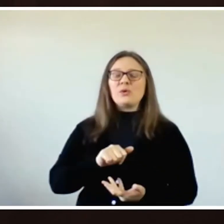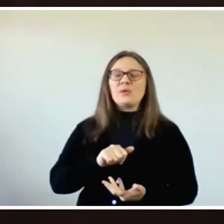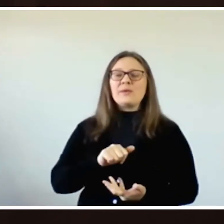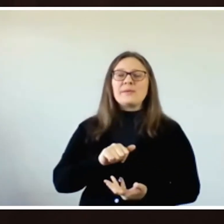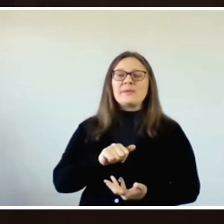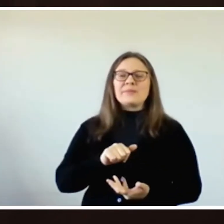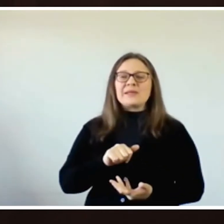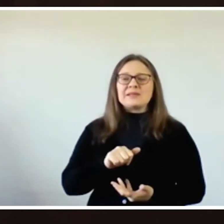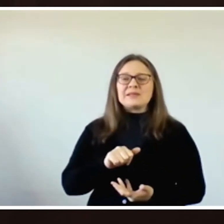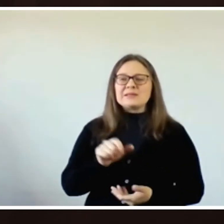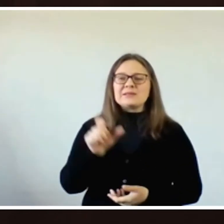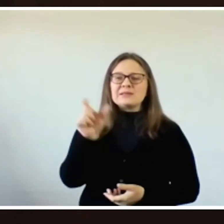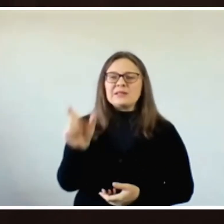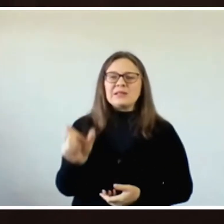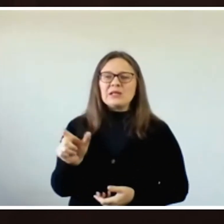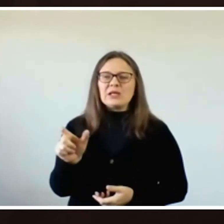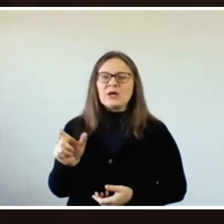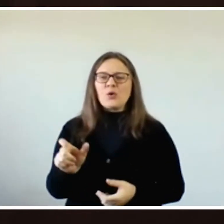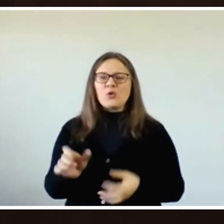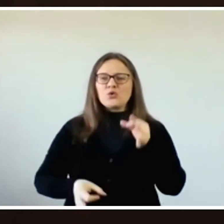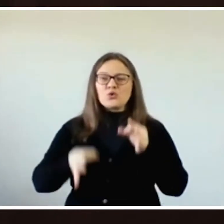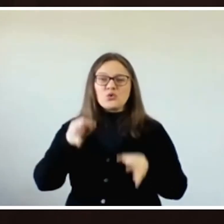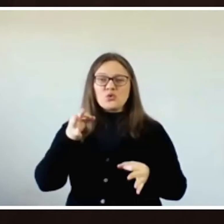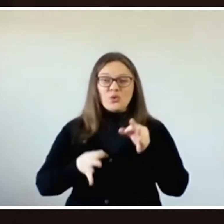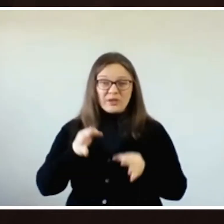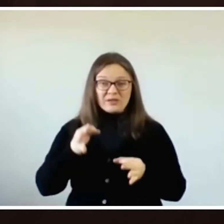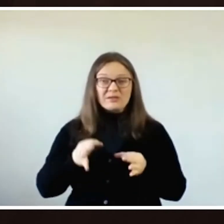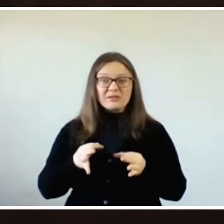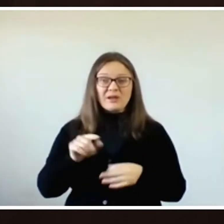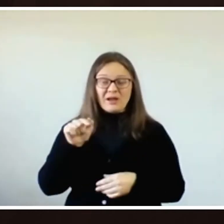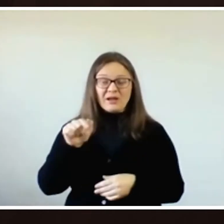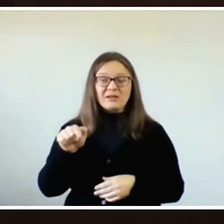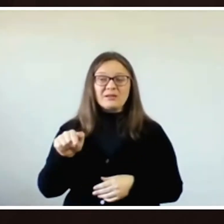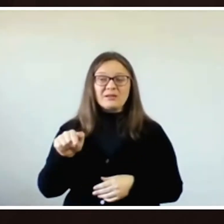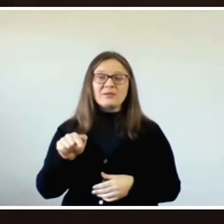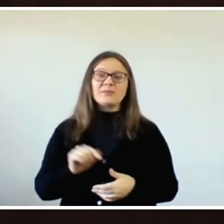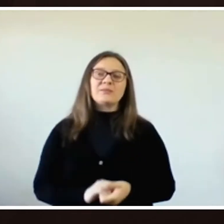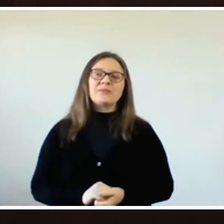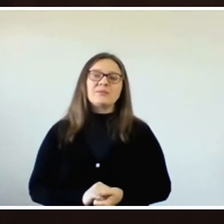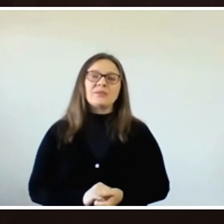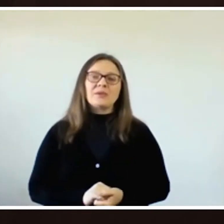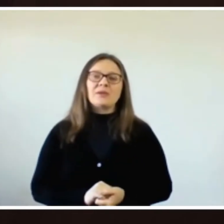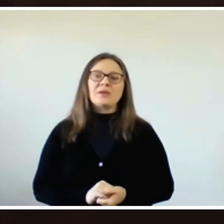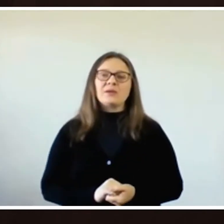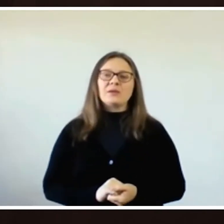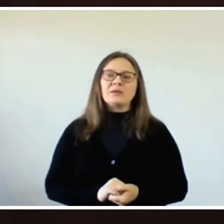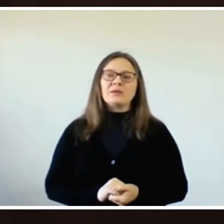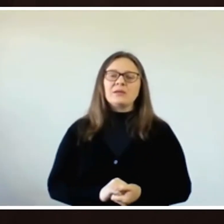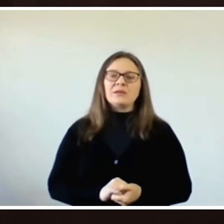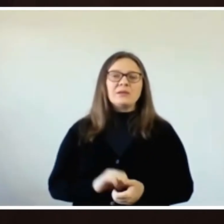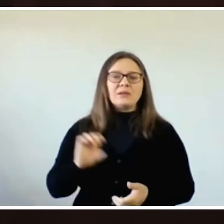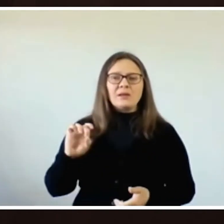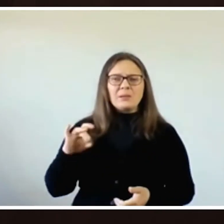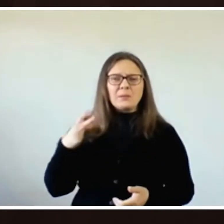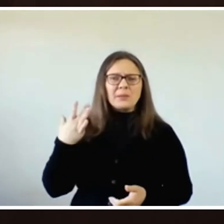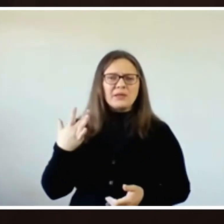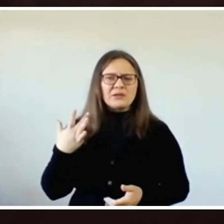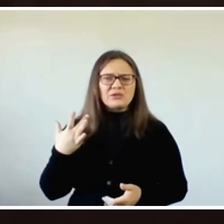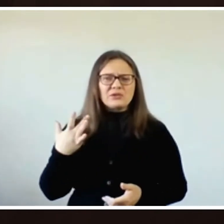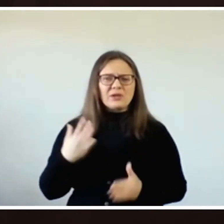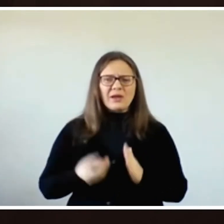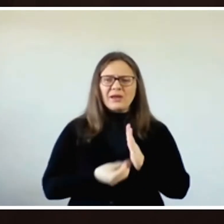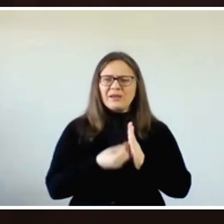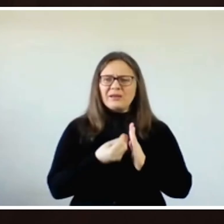reunião deles. De repente, né, a igreja foi alçada numa posição, né, tão